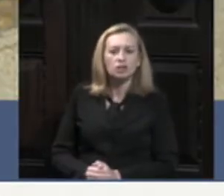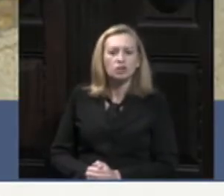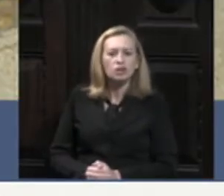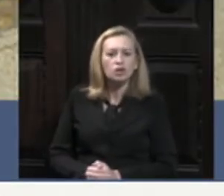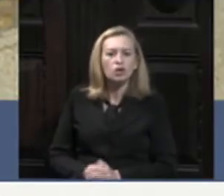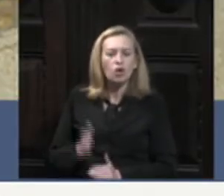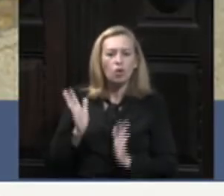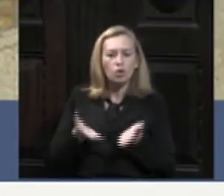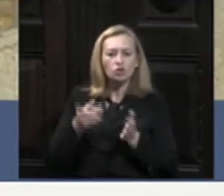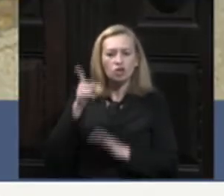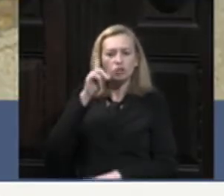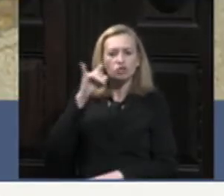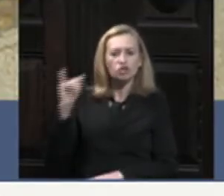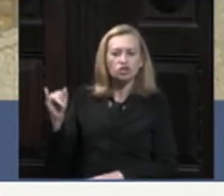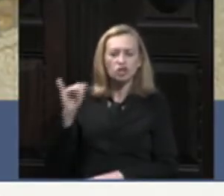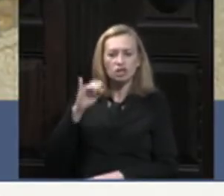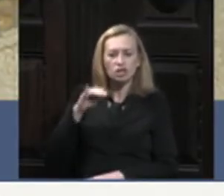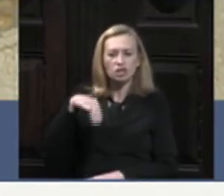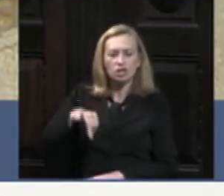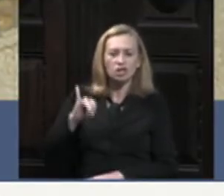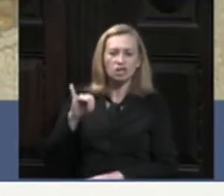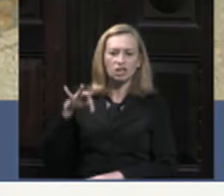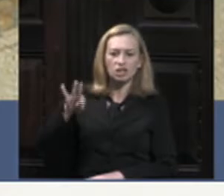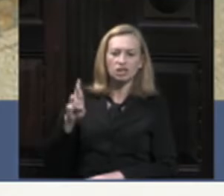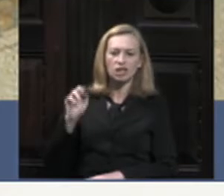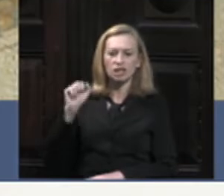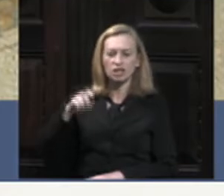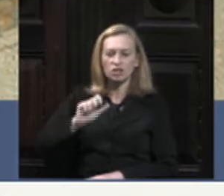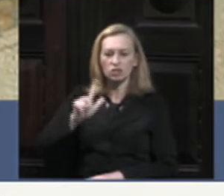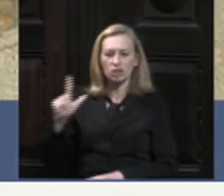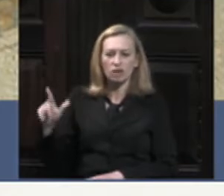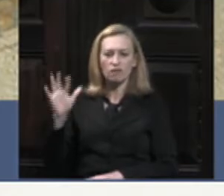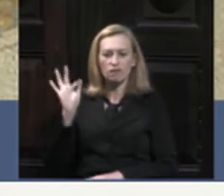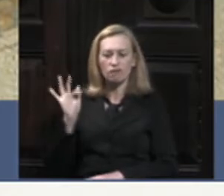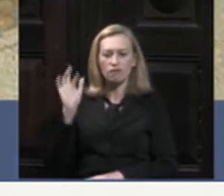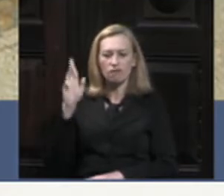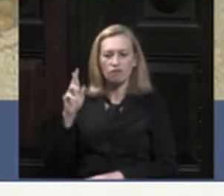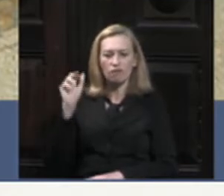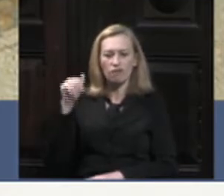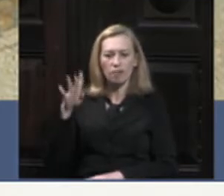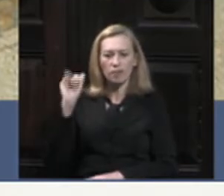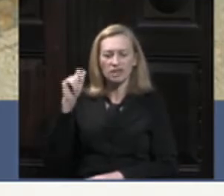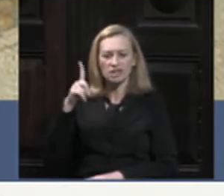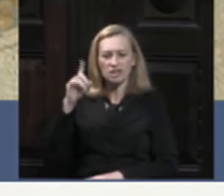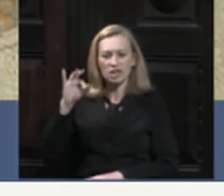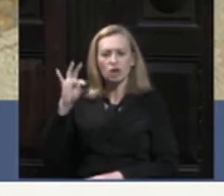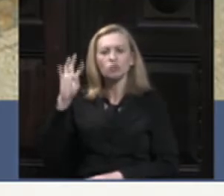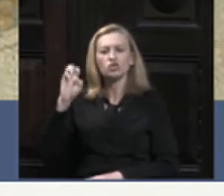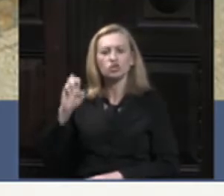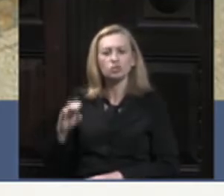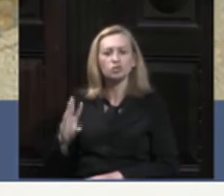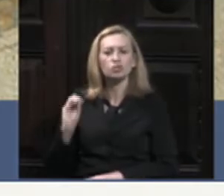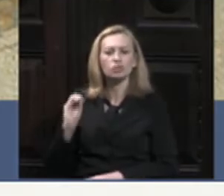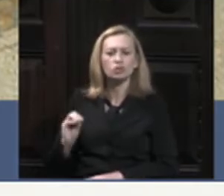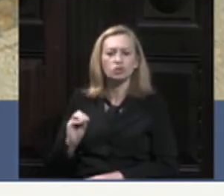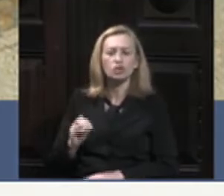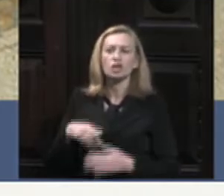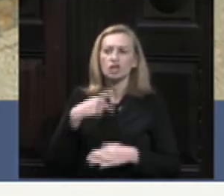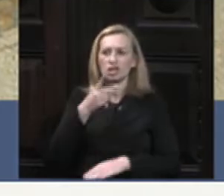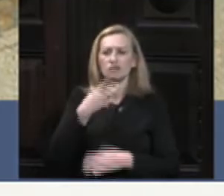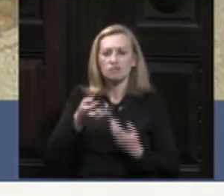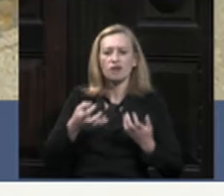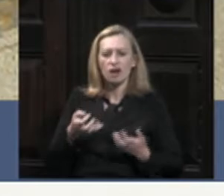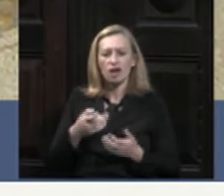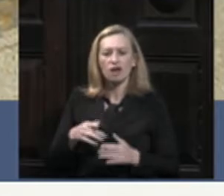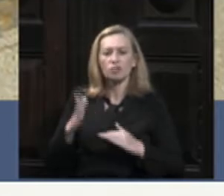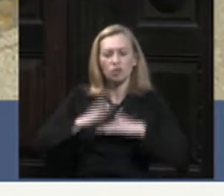hoje é o Dia Internacional do Farmacêutico. E eu queria aqui levantar uma homenagem a esses profissionais que são